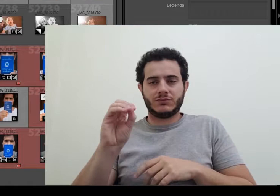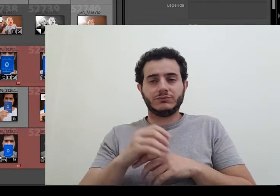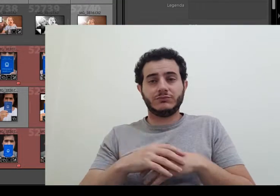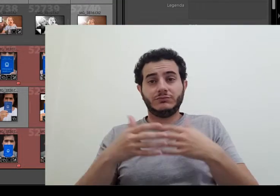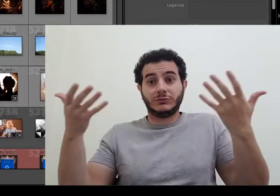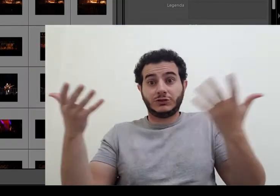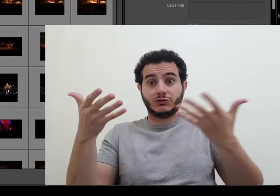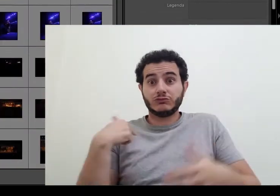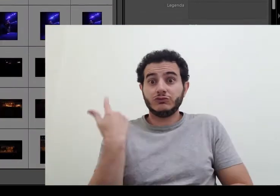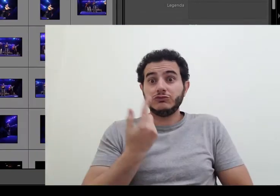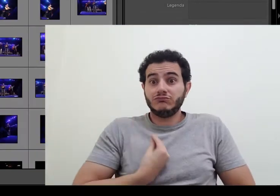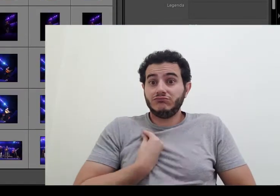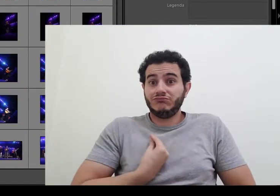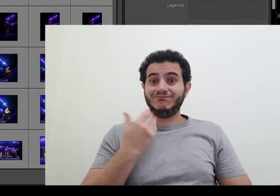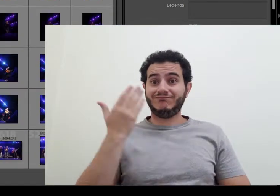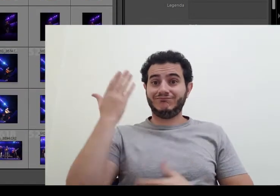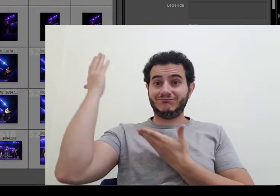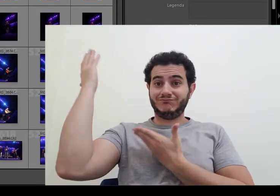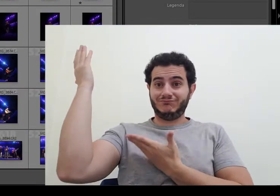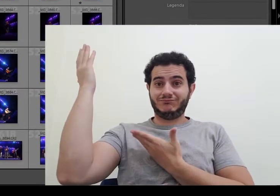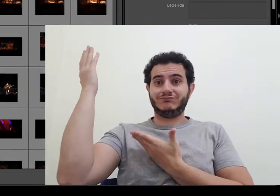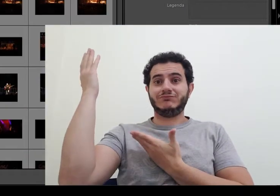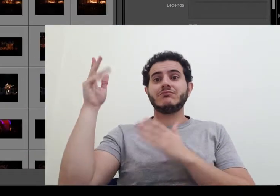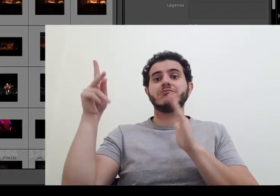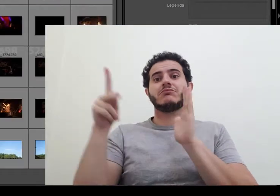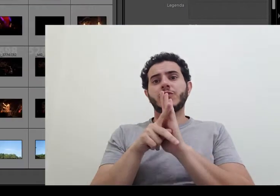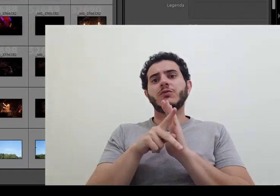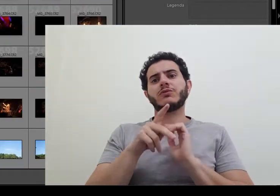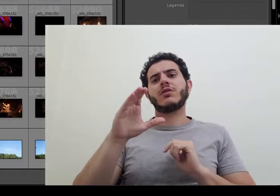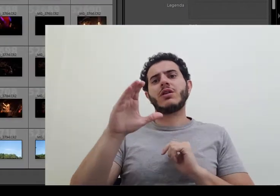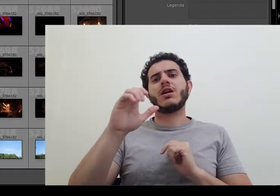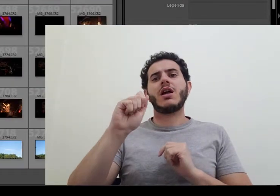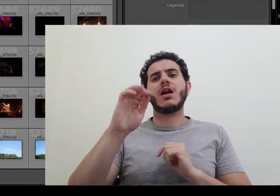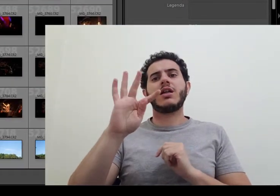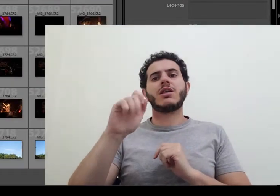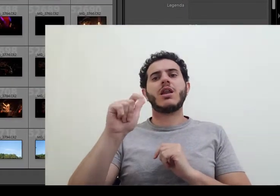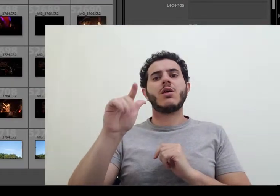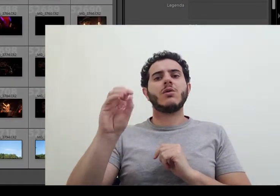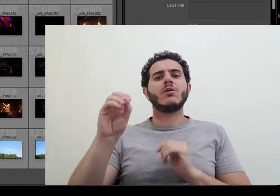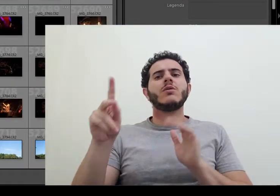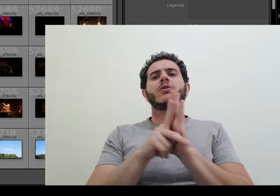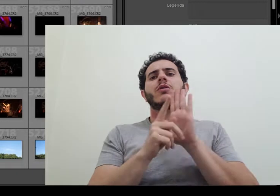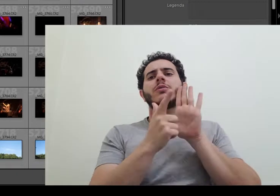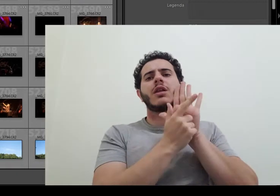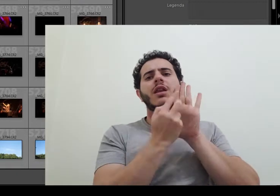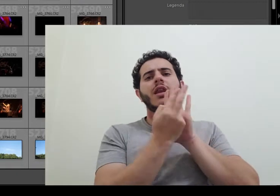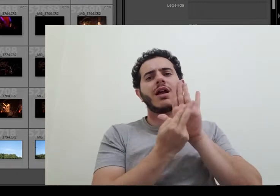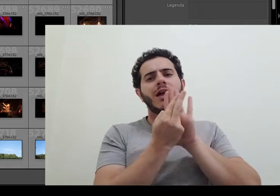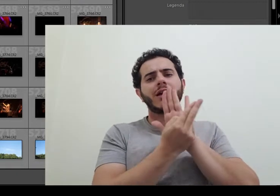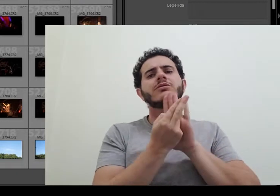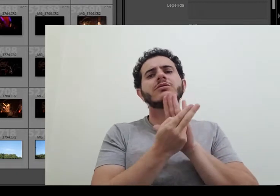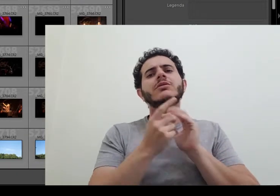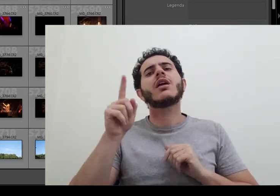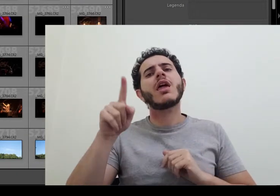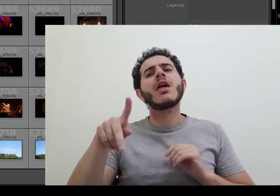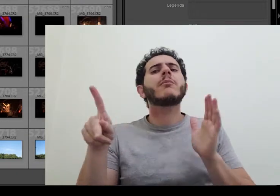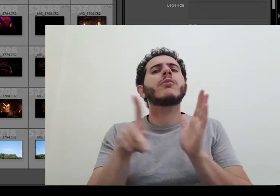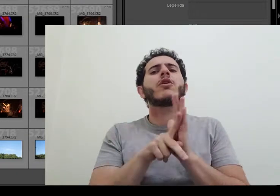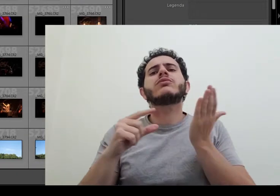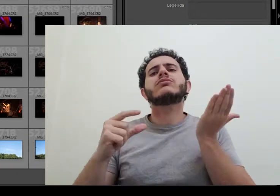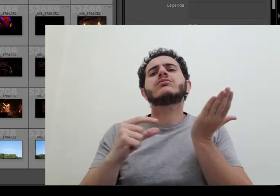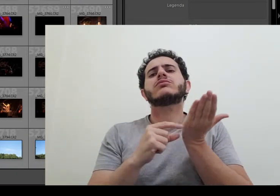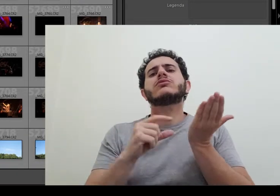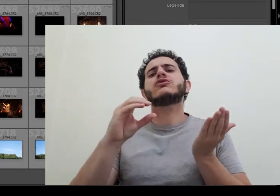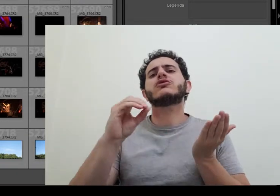é um catálogo, meu catálogo principal do Lightroom, tá? É muito importante entender que o Lightroom ele é o software e